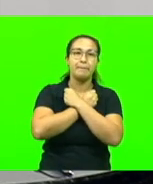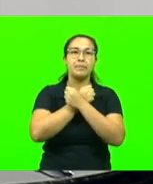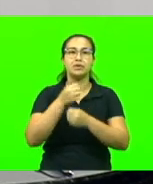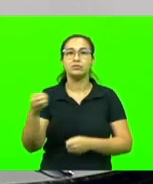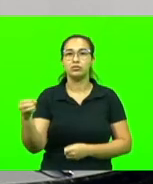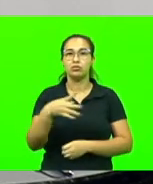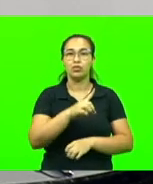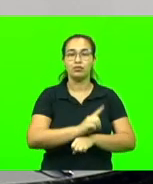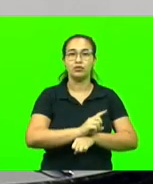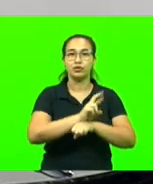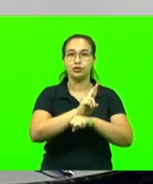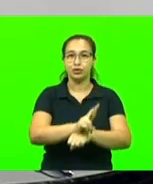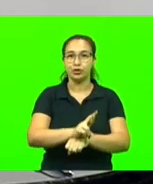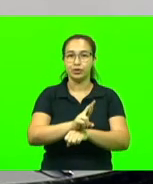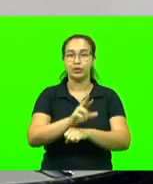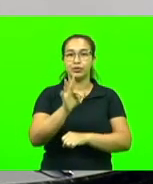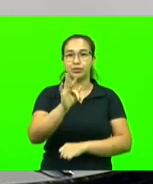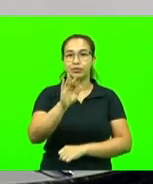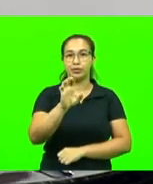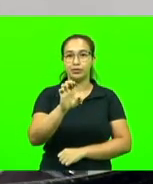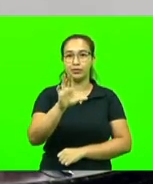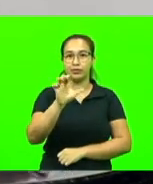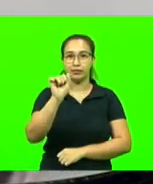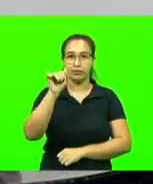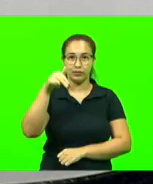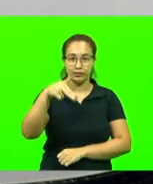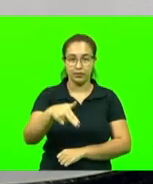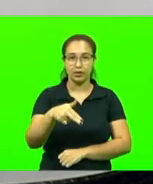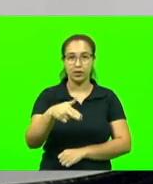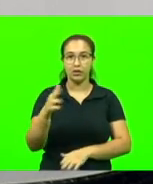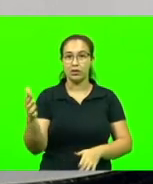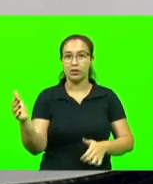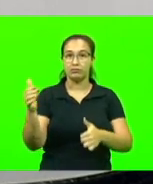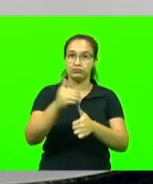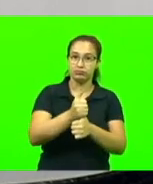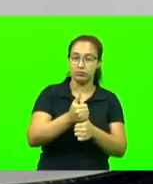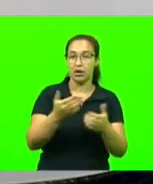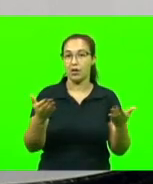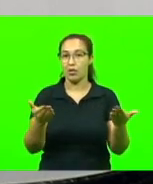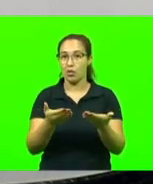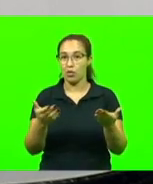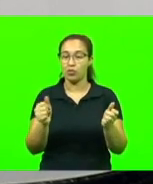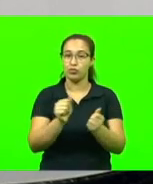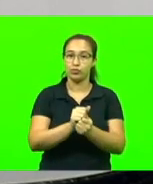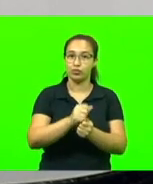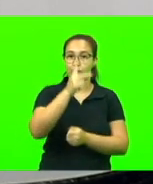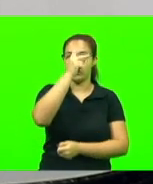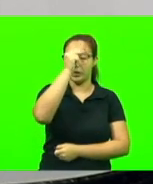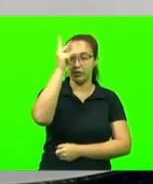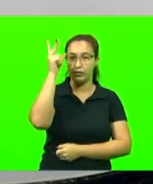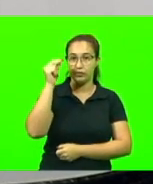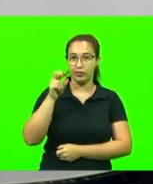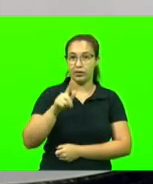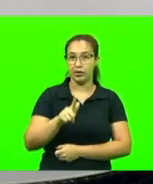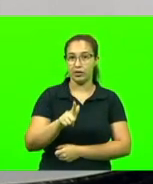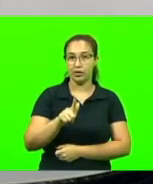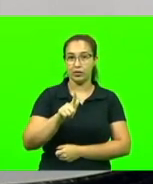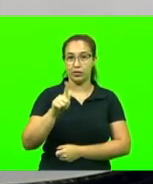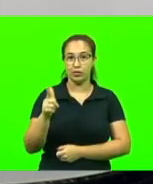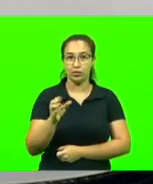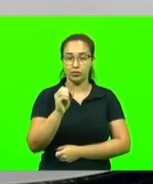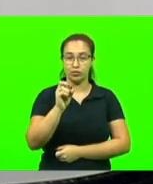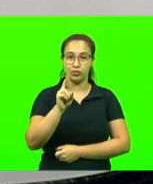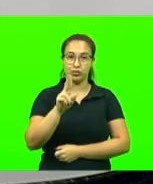diretoria da FECAM, que assumiu agora recentemente, né, com o prefeito Jorge de Orleans e todo o seu time.